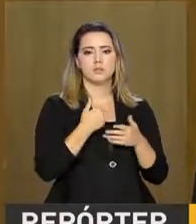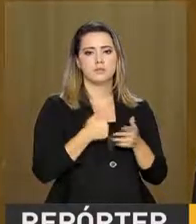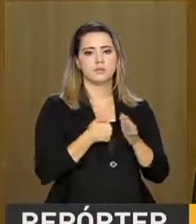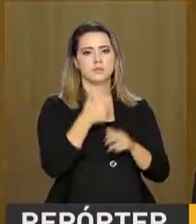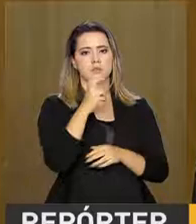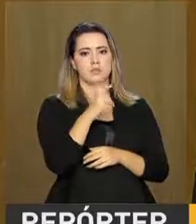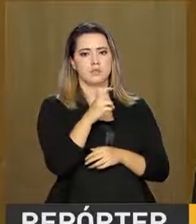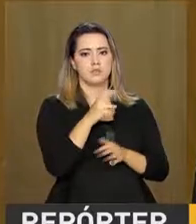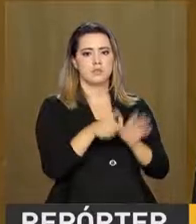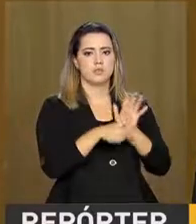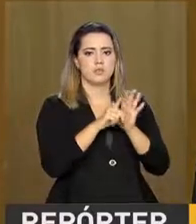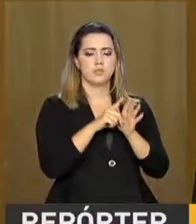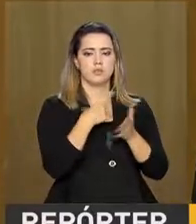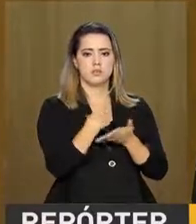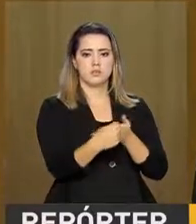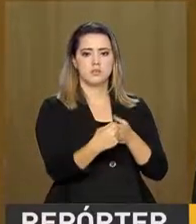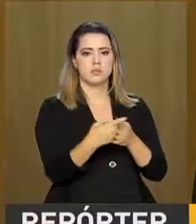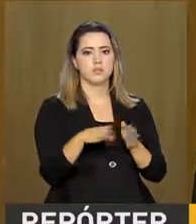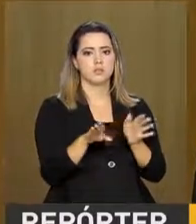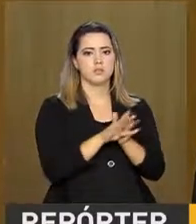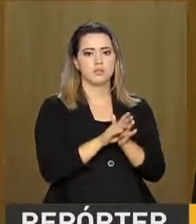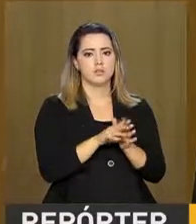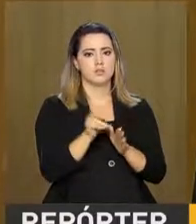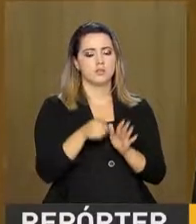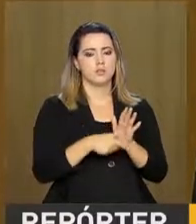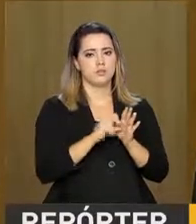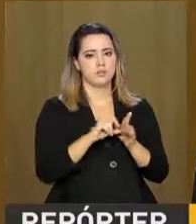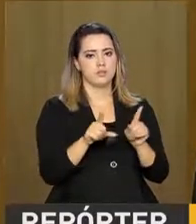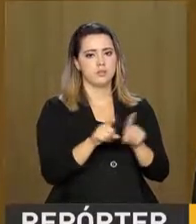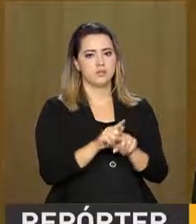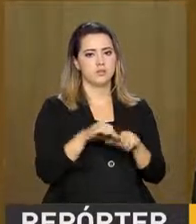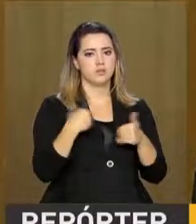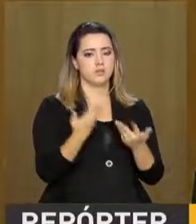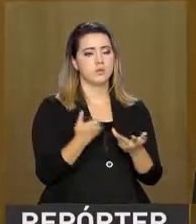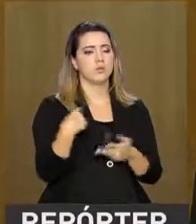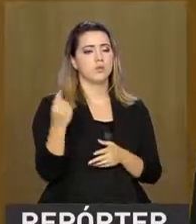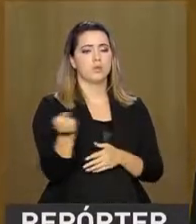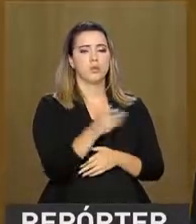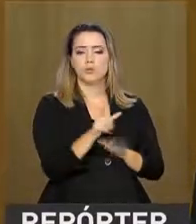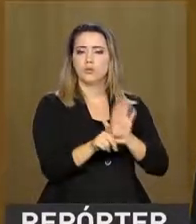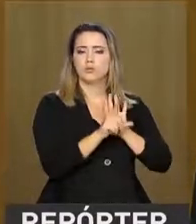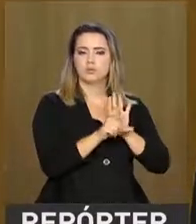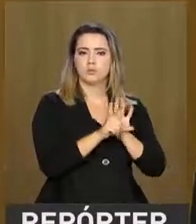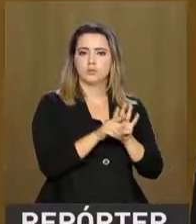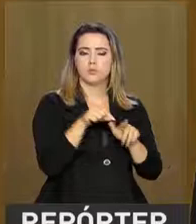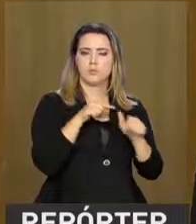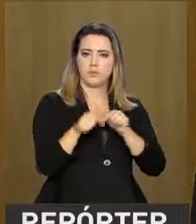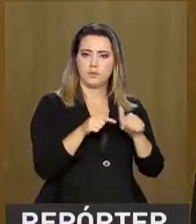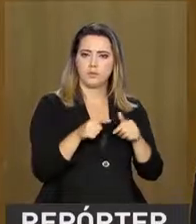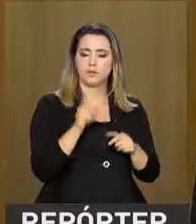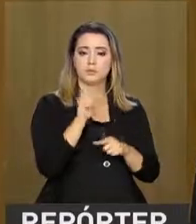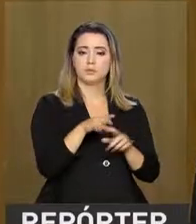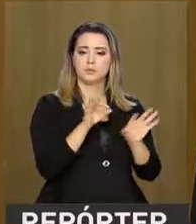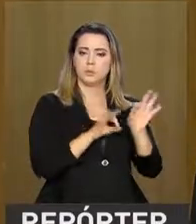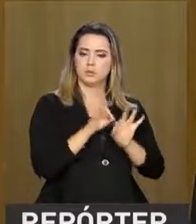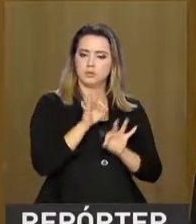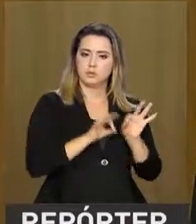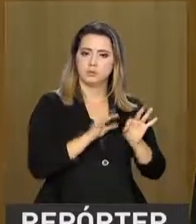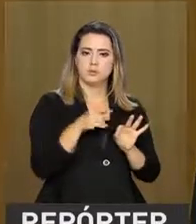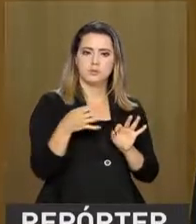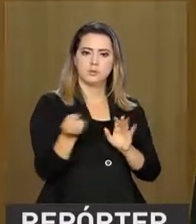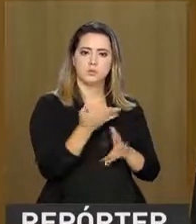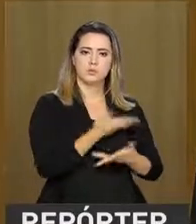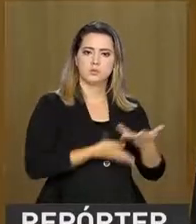15 minutinhos antes do trabalho significa chegar em casa bem mais cedo. Então, o que a modernização da legislação trabalhista fez foi a possibilidade